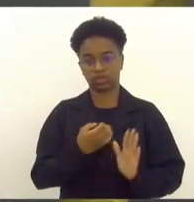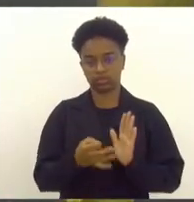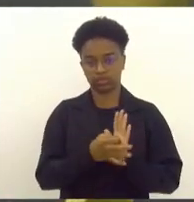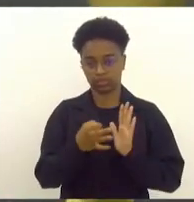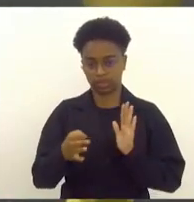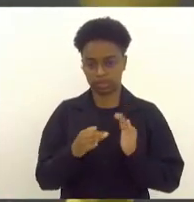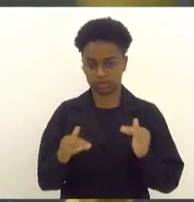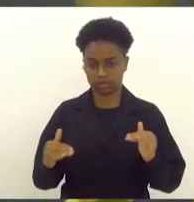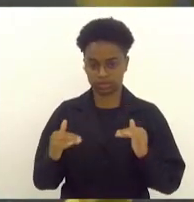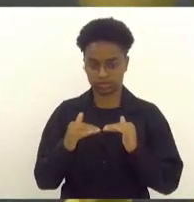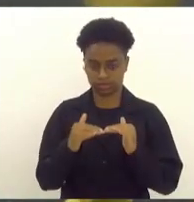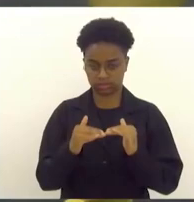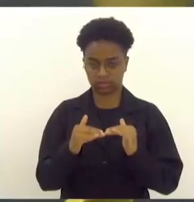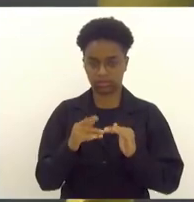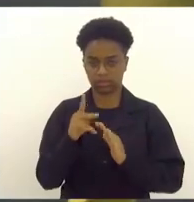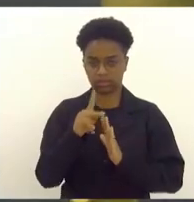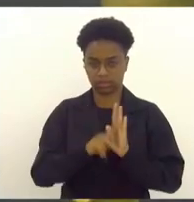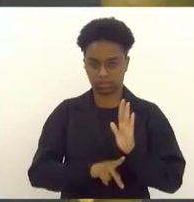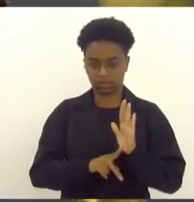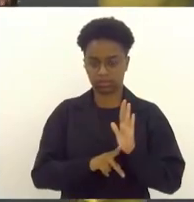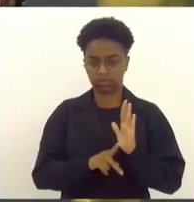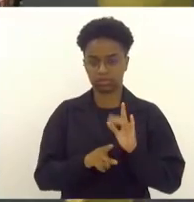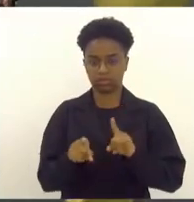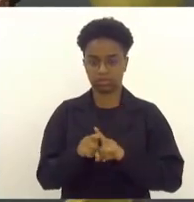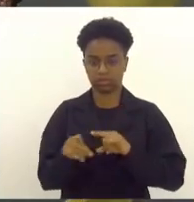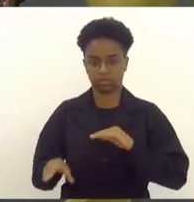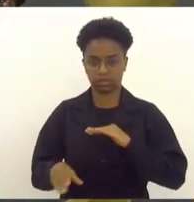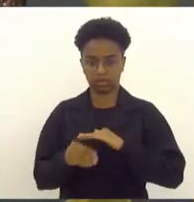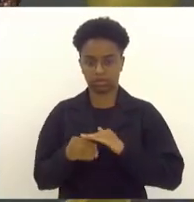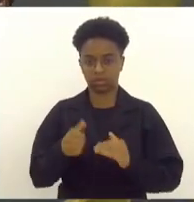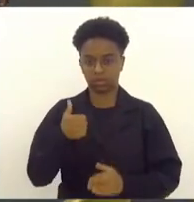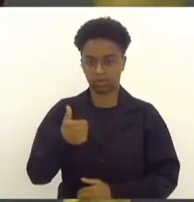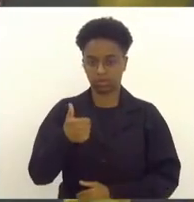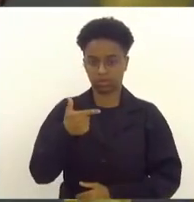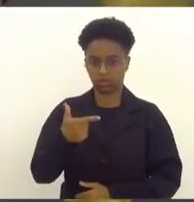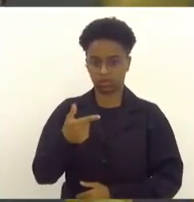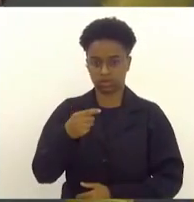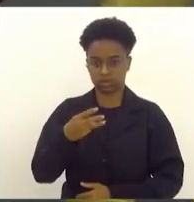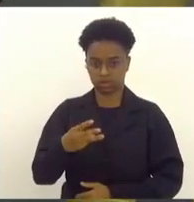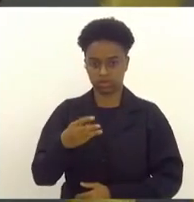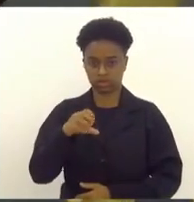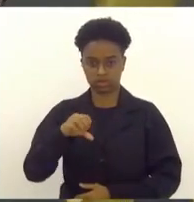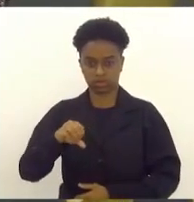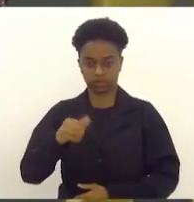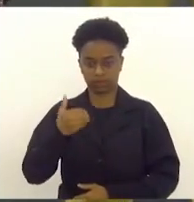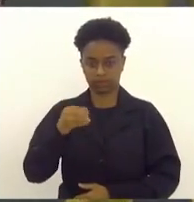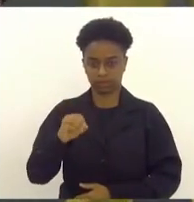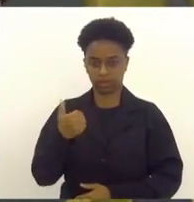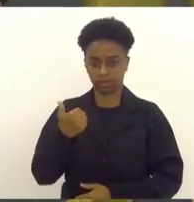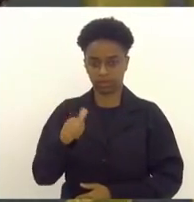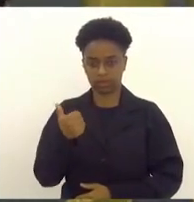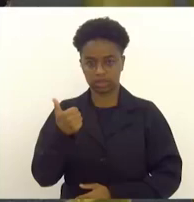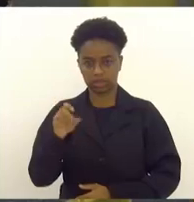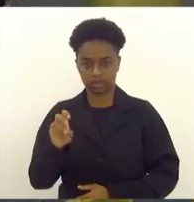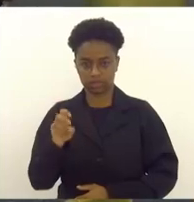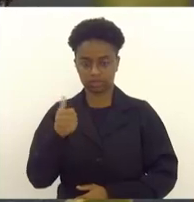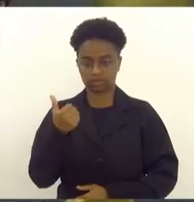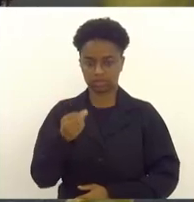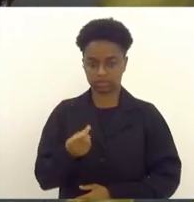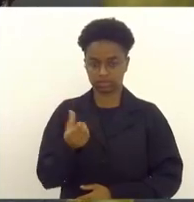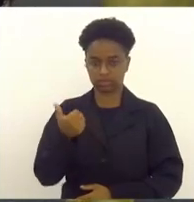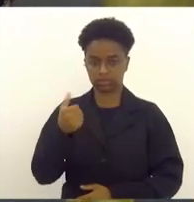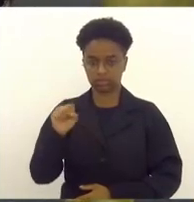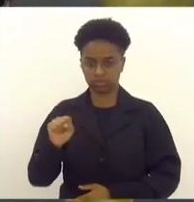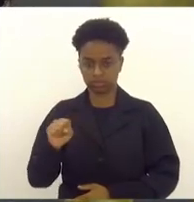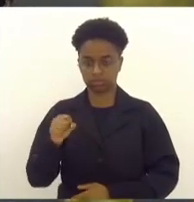favorável ao projeto e as emendas 1 2 3 9 10 11 15 16